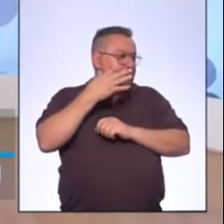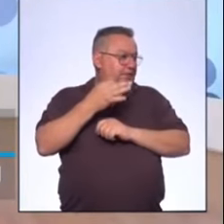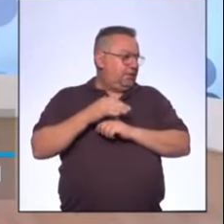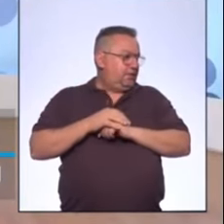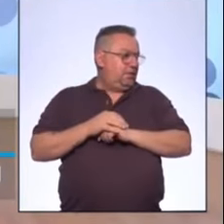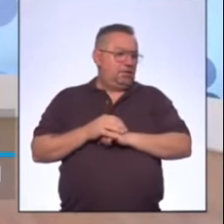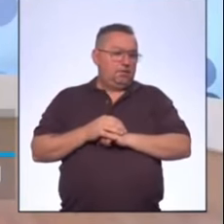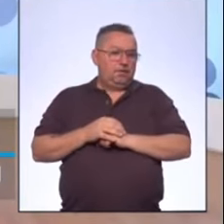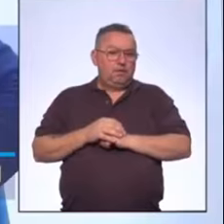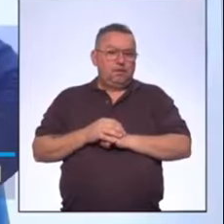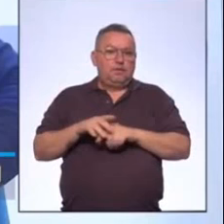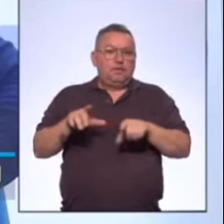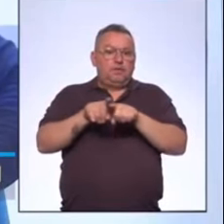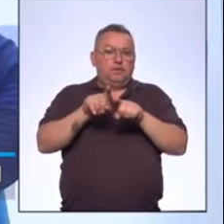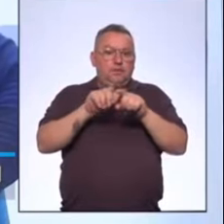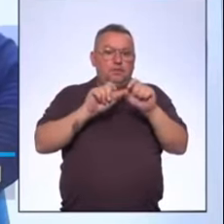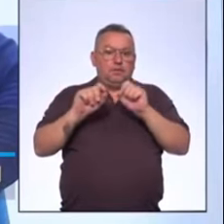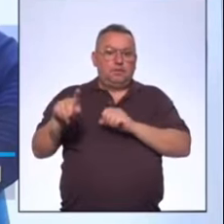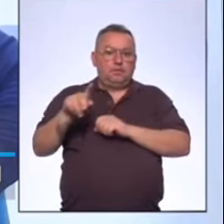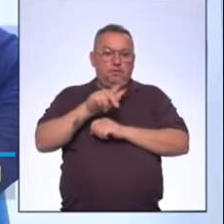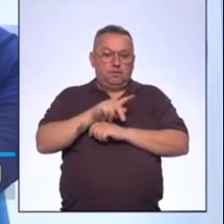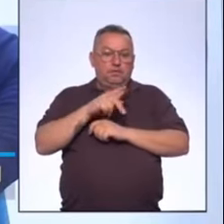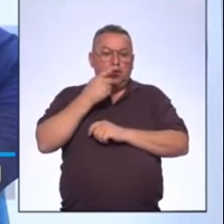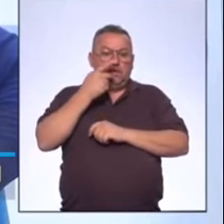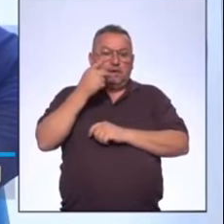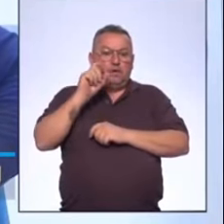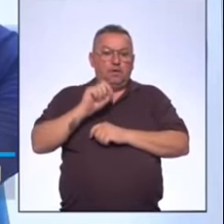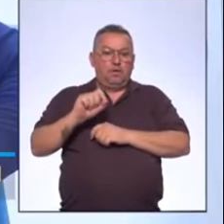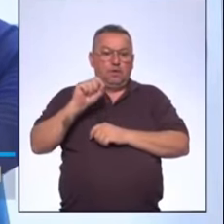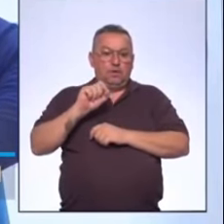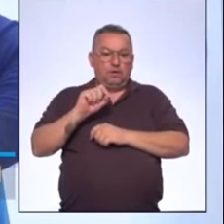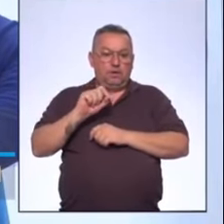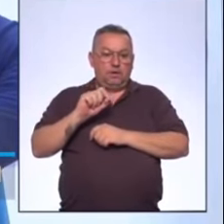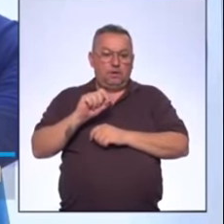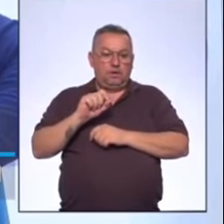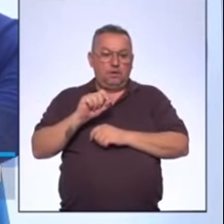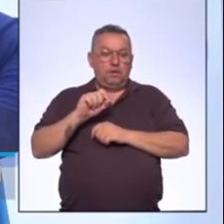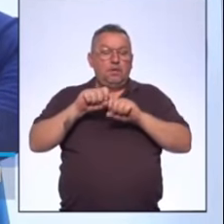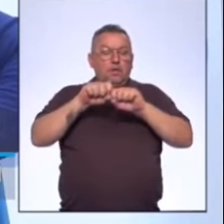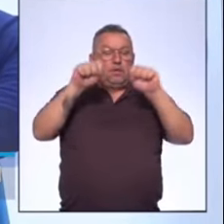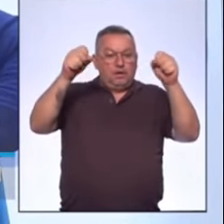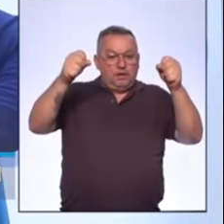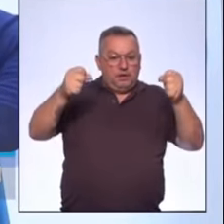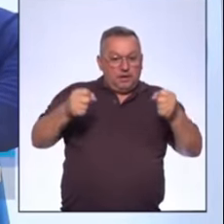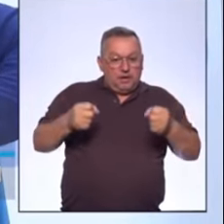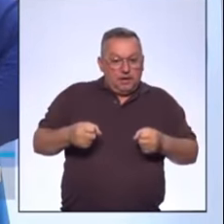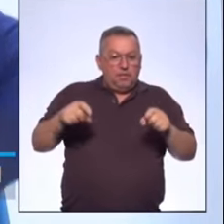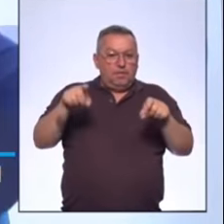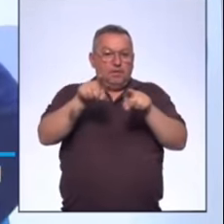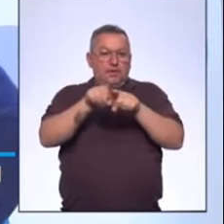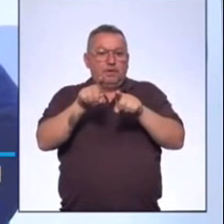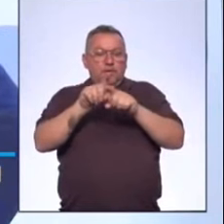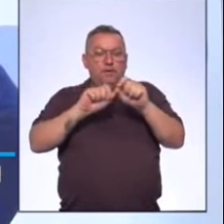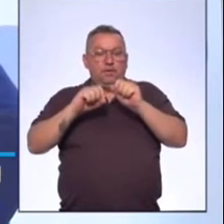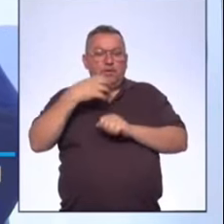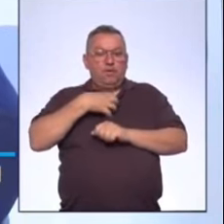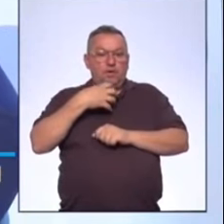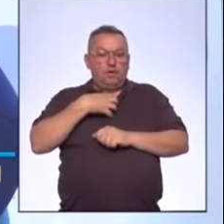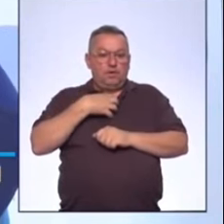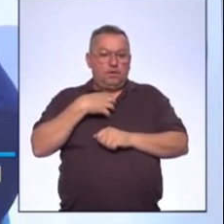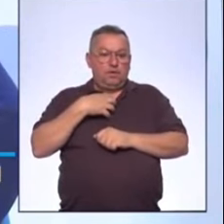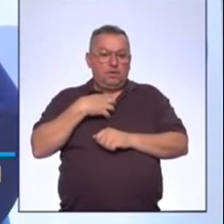só, isso que o professor Edjoel está dizendo para os sistemas e de uma maneira